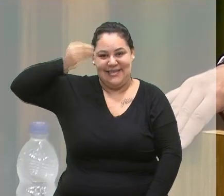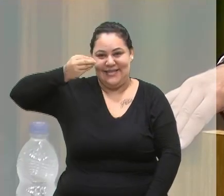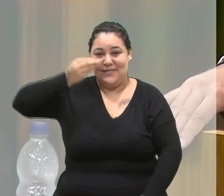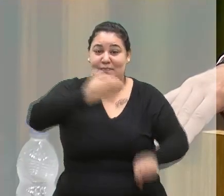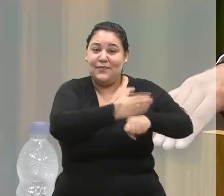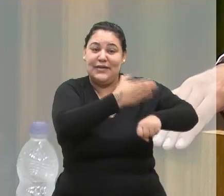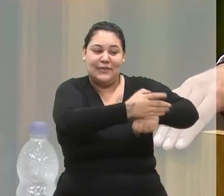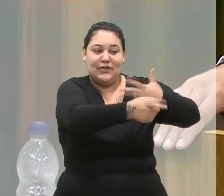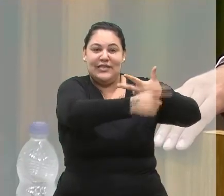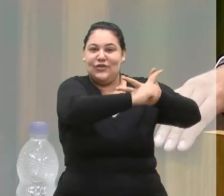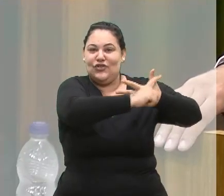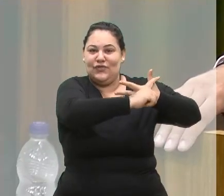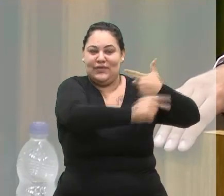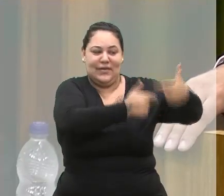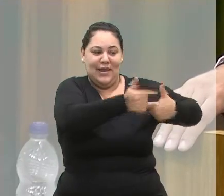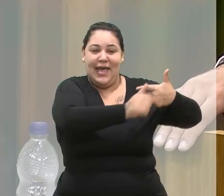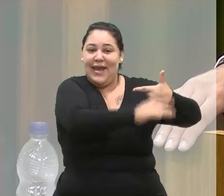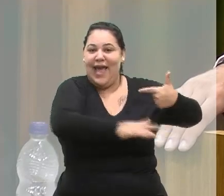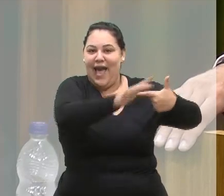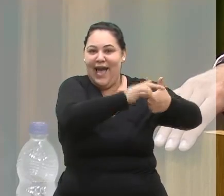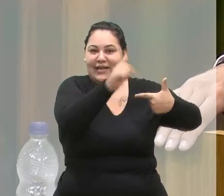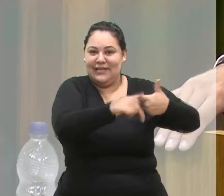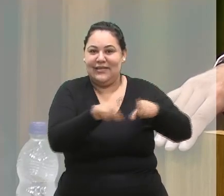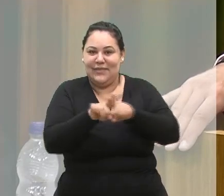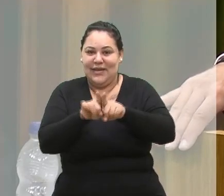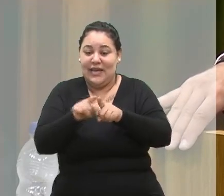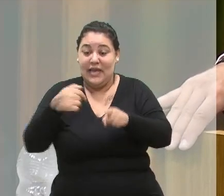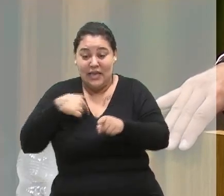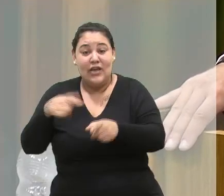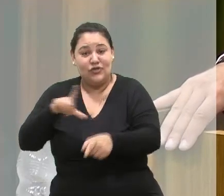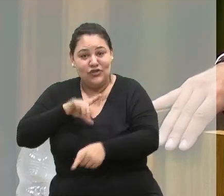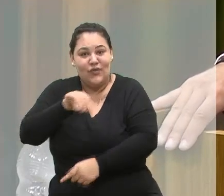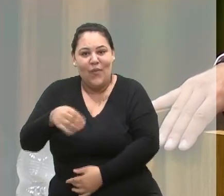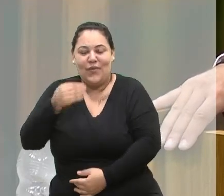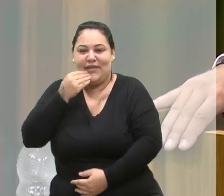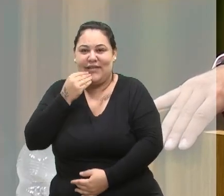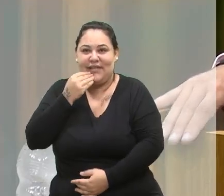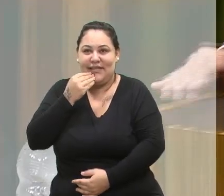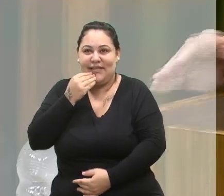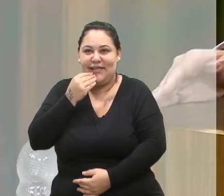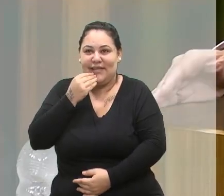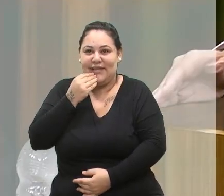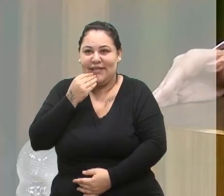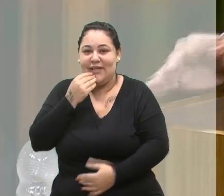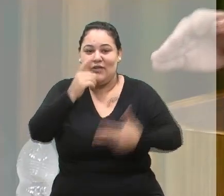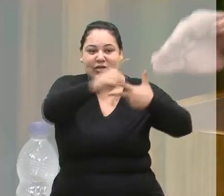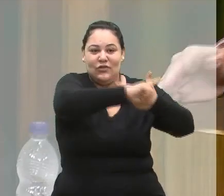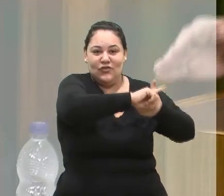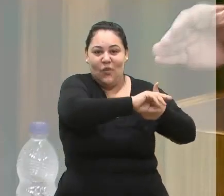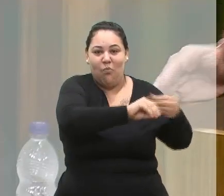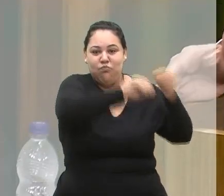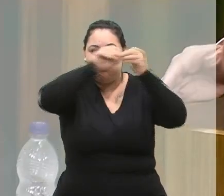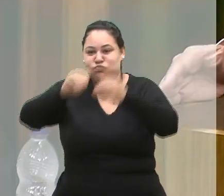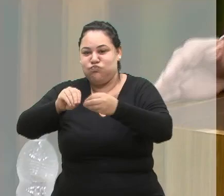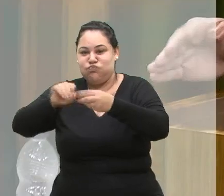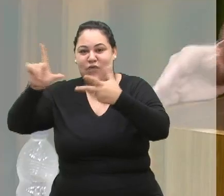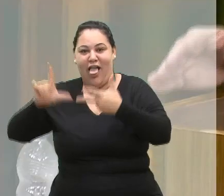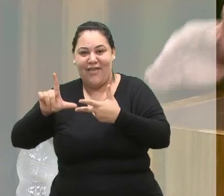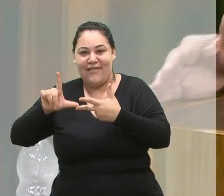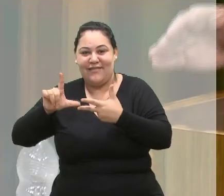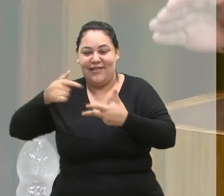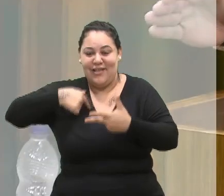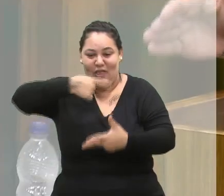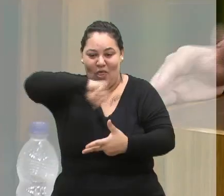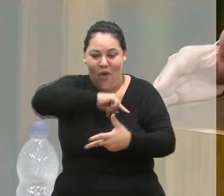Executivo. Assim como eu estou sendo oportunizado agora do Executivo no Legislativo. E assim, caminharmos juntos para